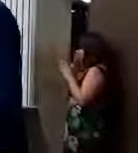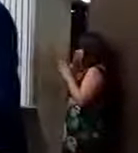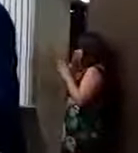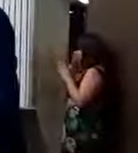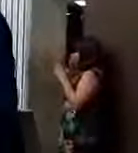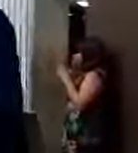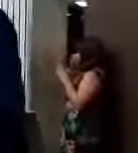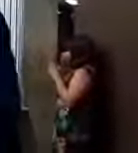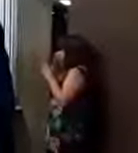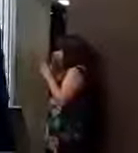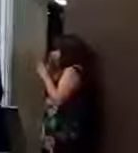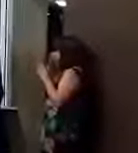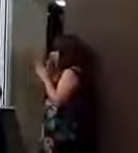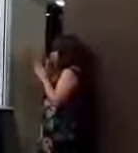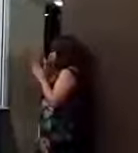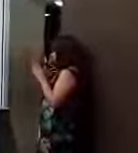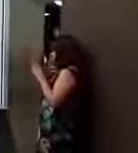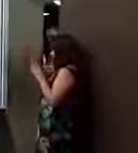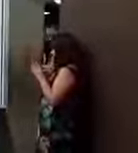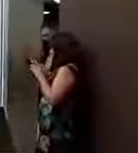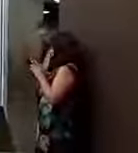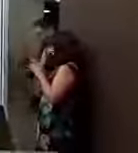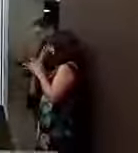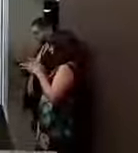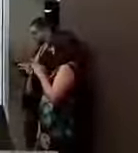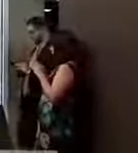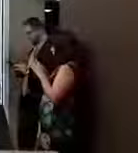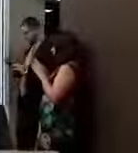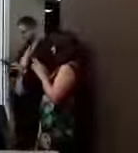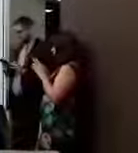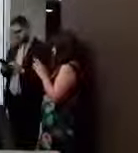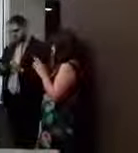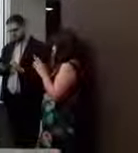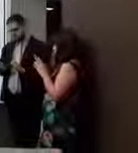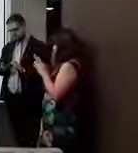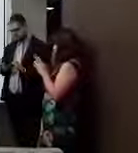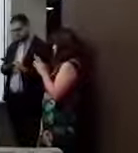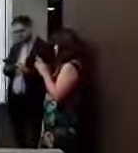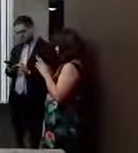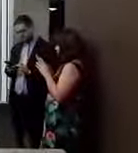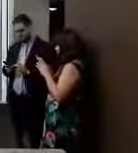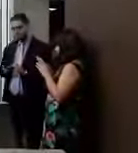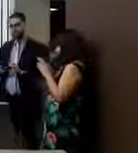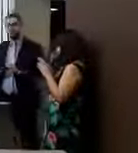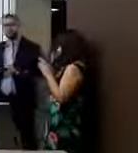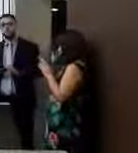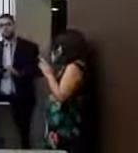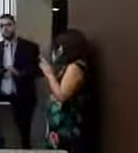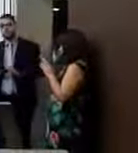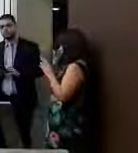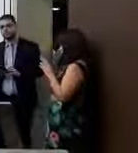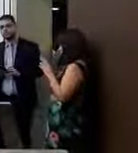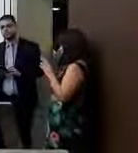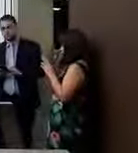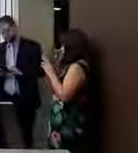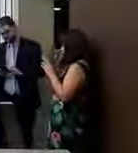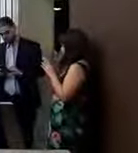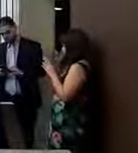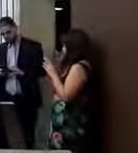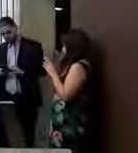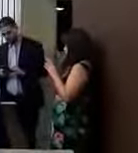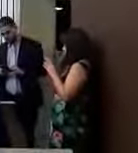Fortaleza, Ministério Público e Procuradoria Geral. É este o informe, nós vamos ter a minuta do